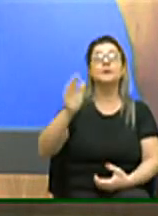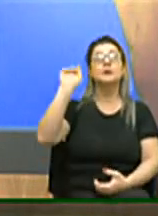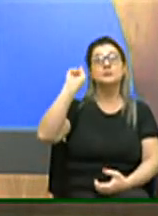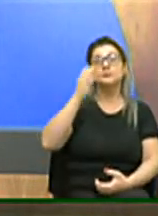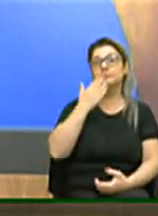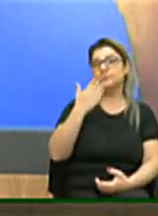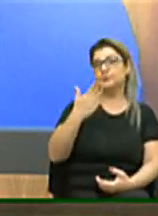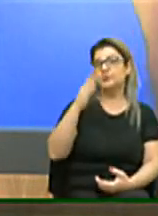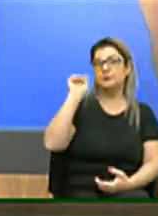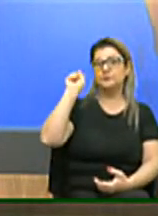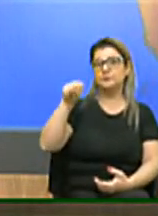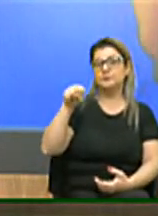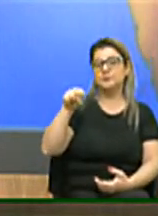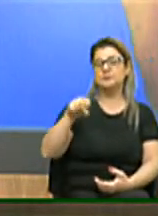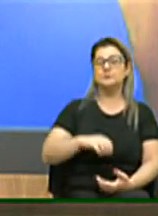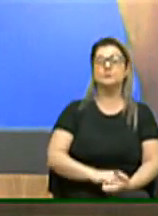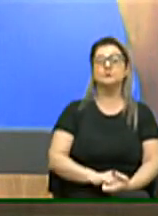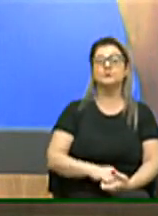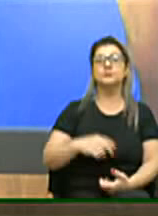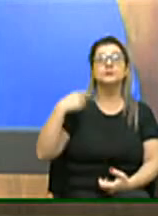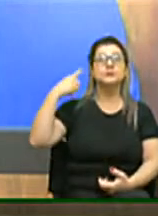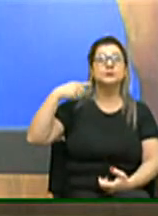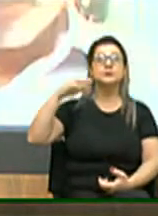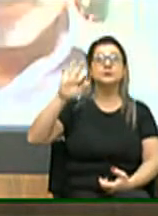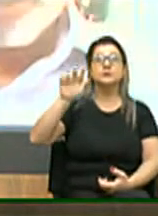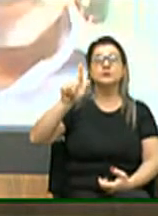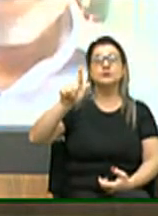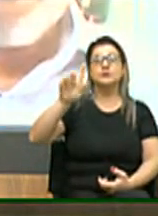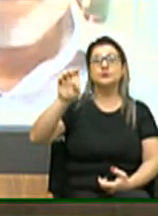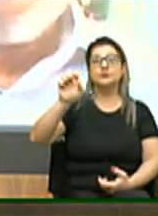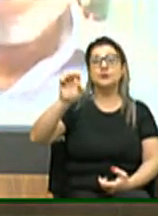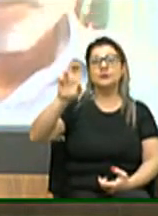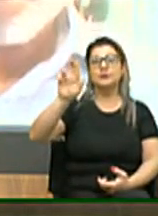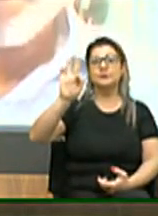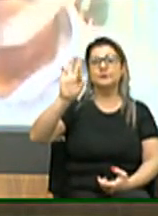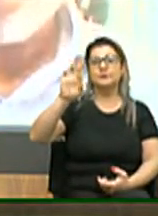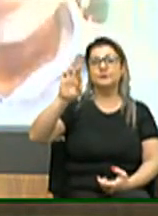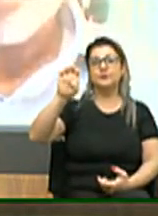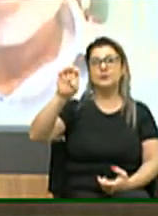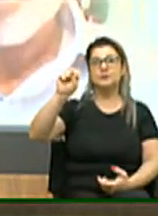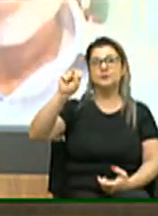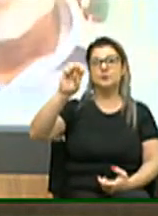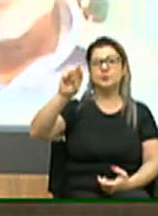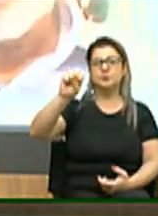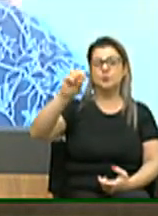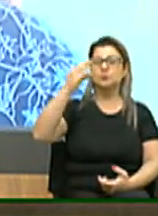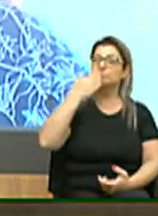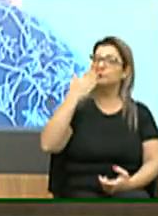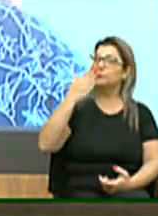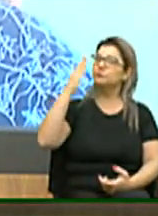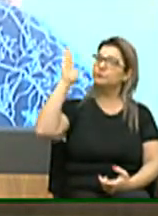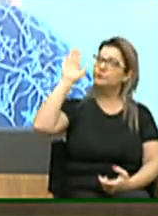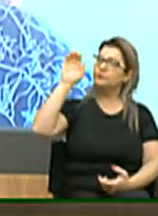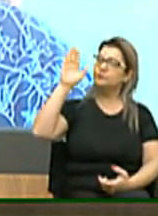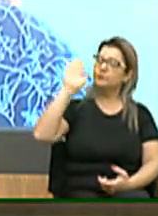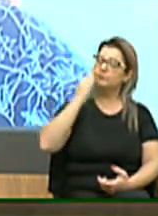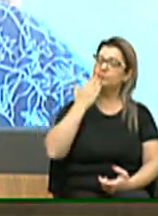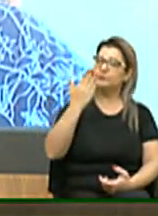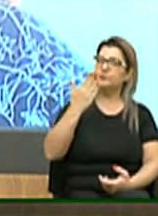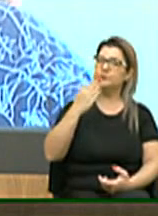Favorável, presidente. Deputado Jefferson Fernandes? Voto favorável. Deputado Luiz Fernando